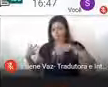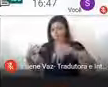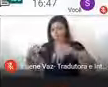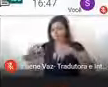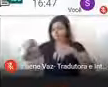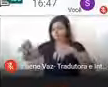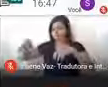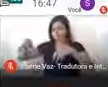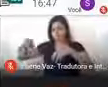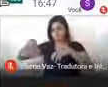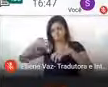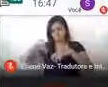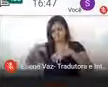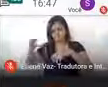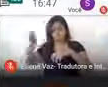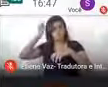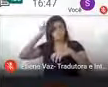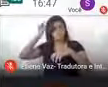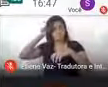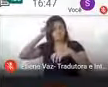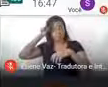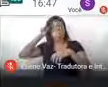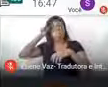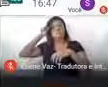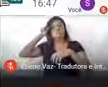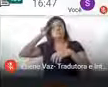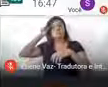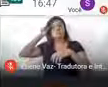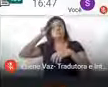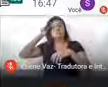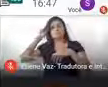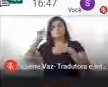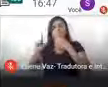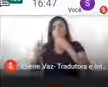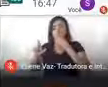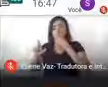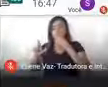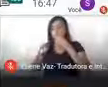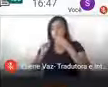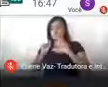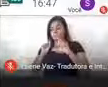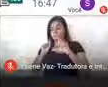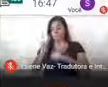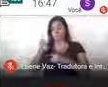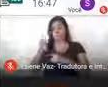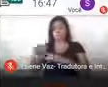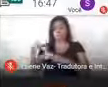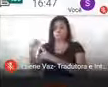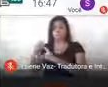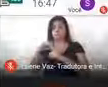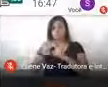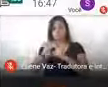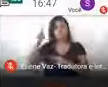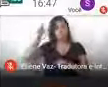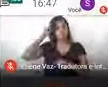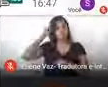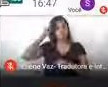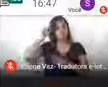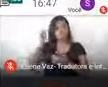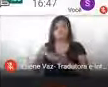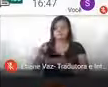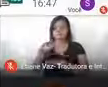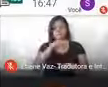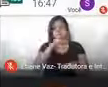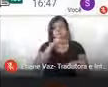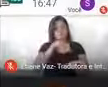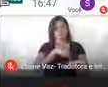E esses indígenas também, nós selecionamos 2 dessas comunidades e esses dados já estão sendo tratados,